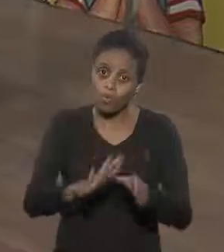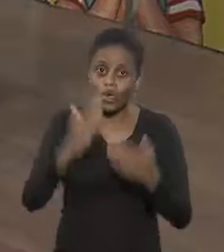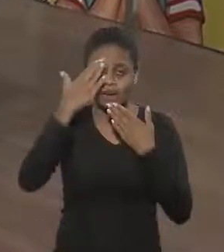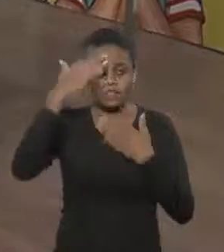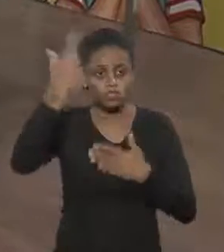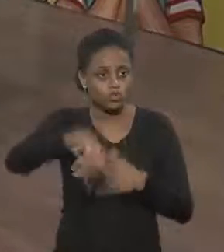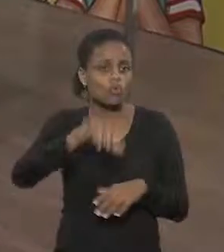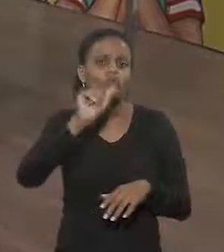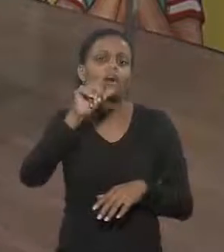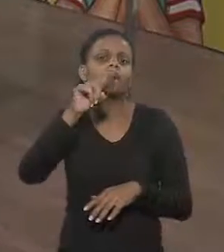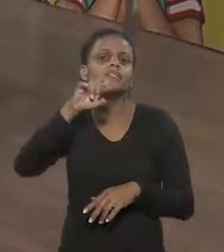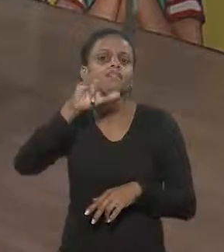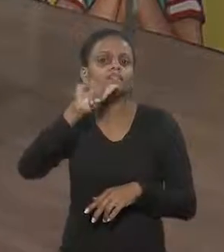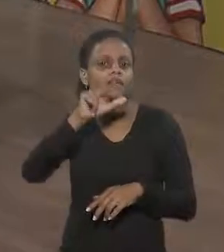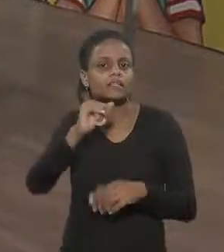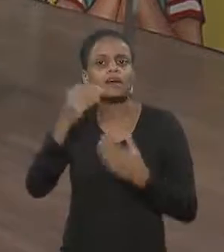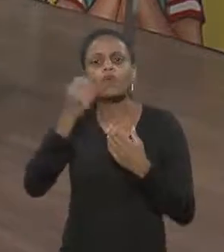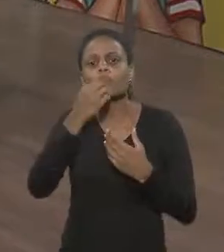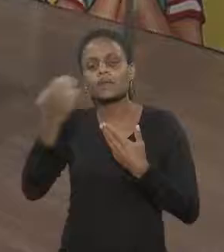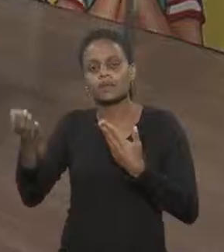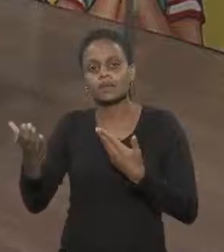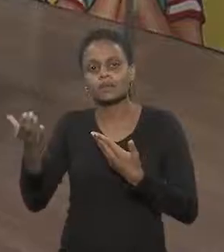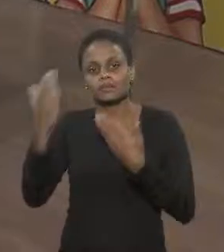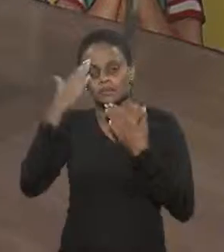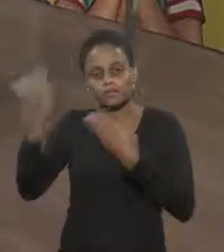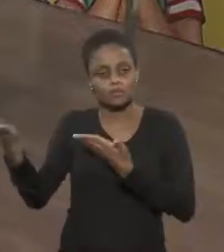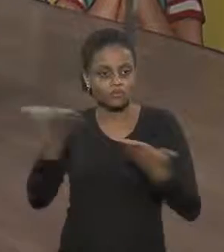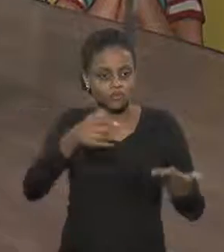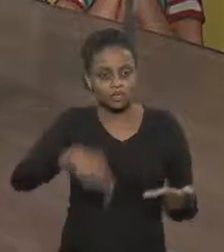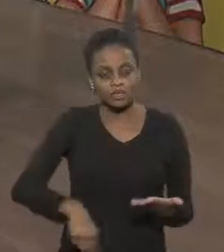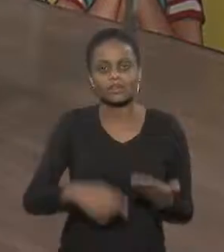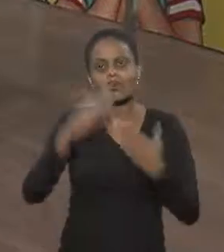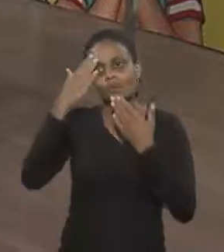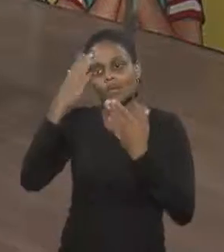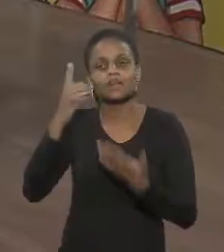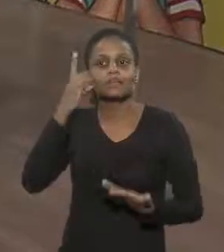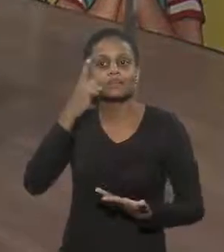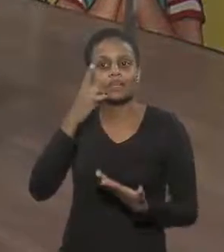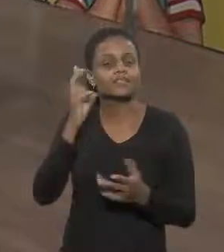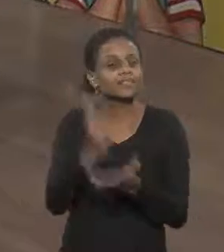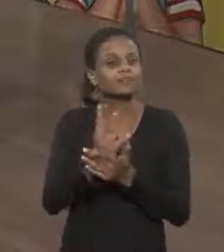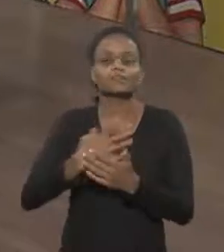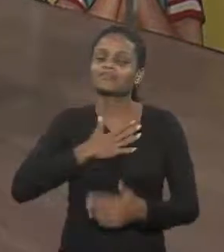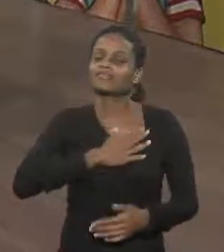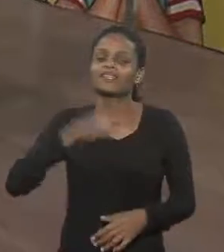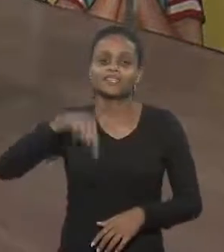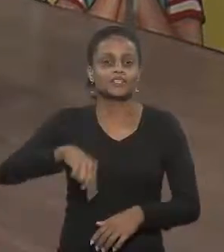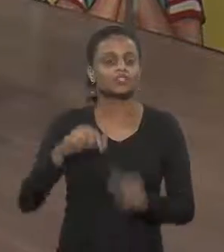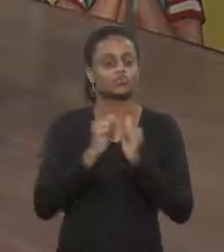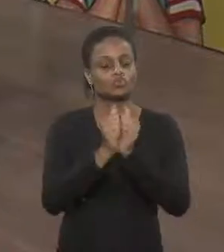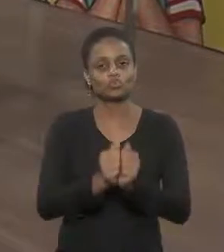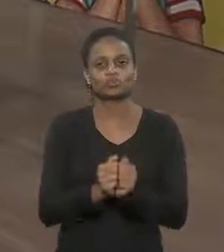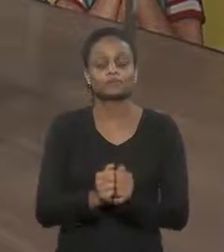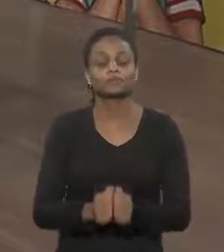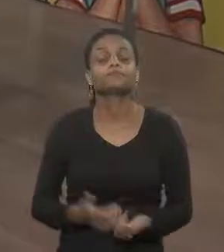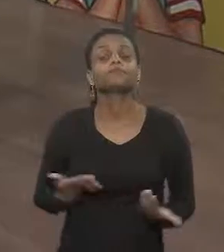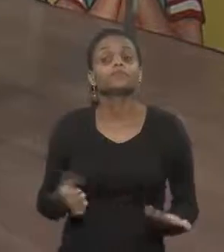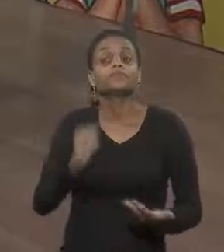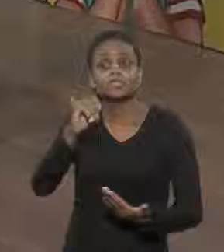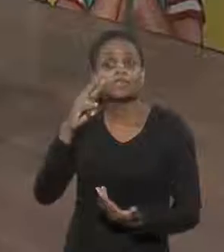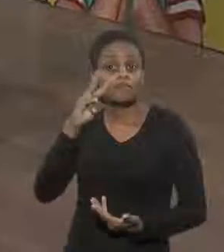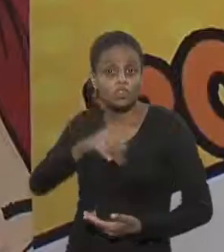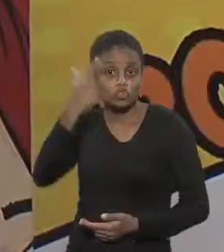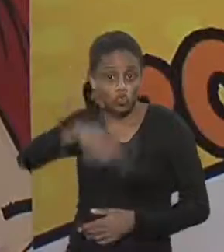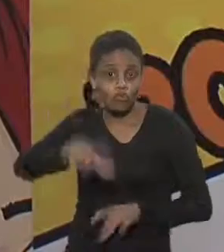está acabando. Queria agradecer mais uma vez, doutora Adriana, muito obrigada por ter vindo ao Toda Mulher. Deputada também, muito obrigada. É sempre uma alegria estar aqui com